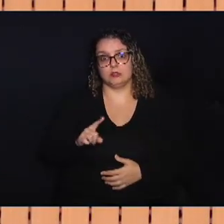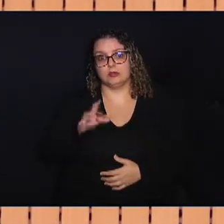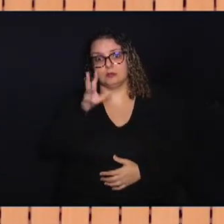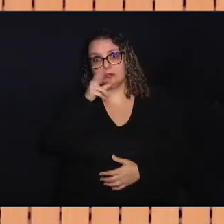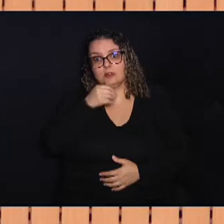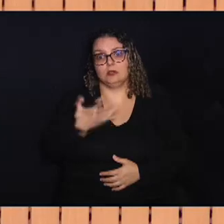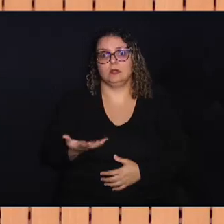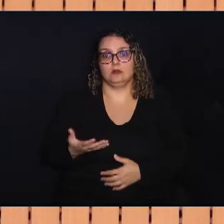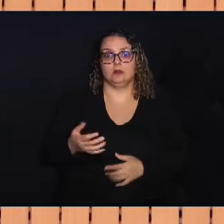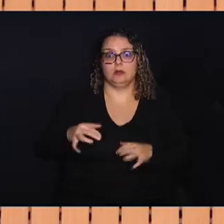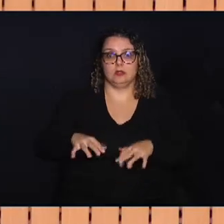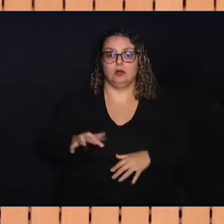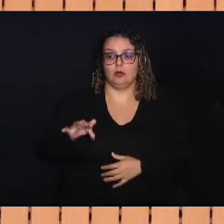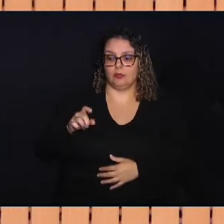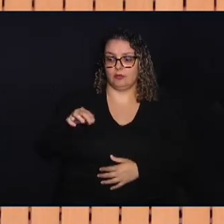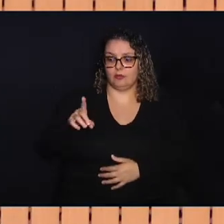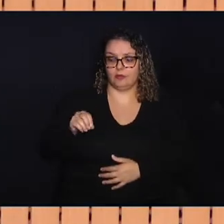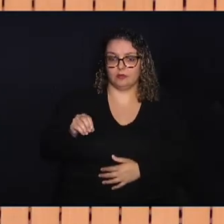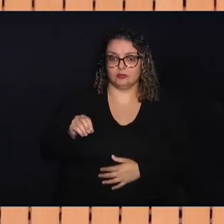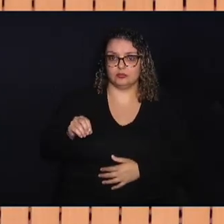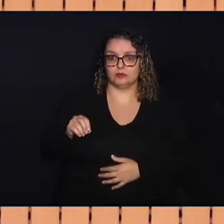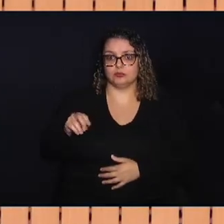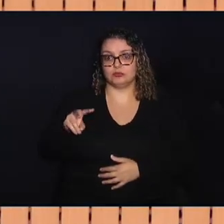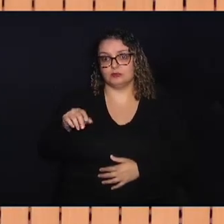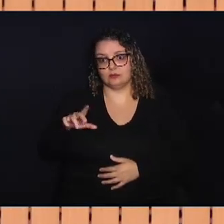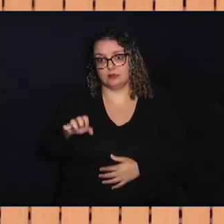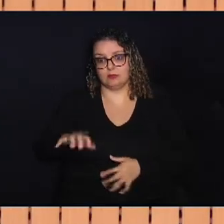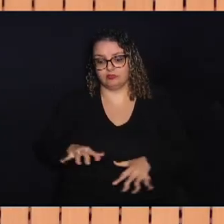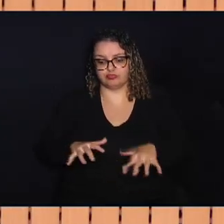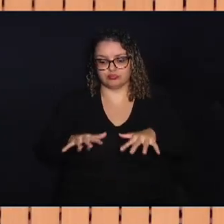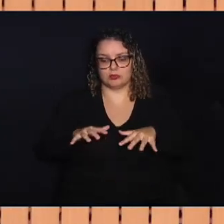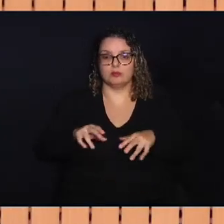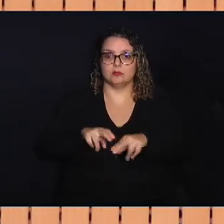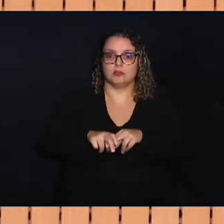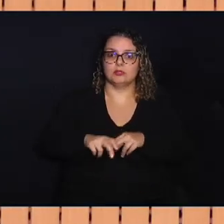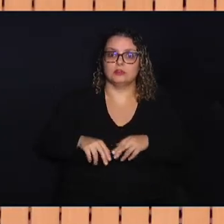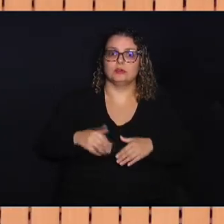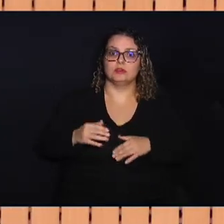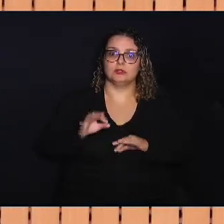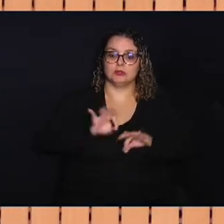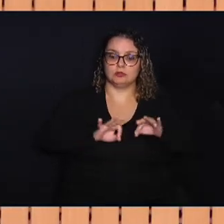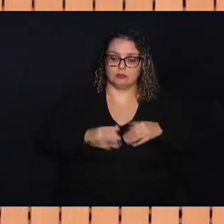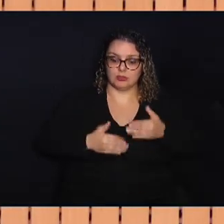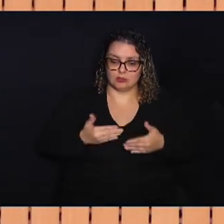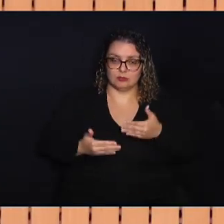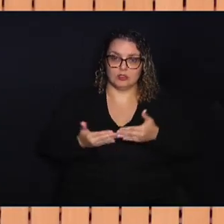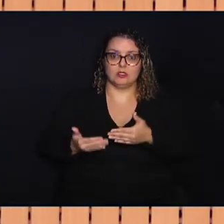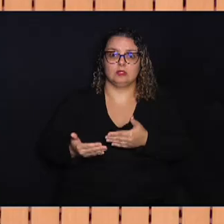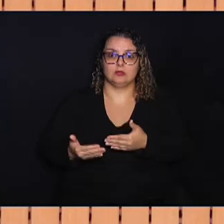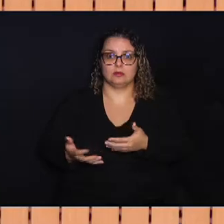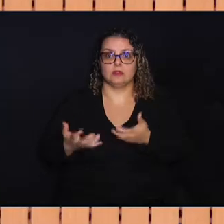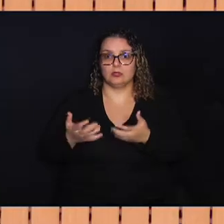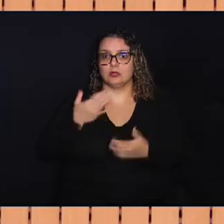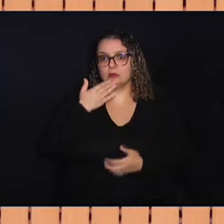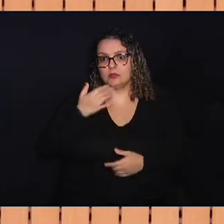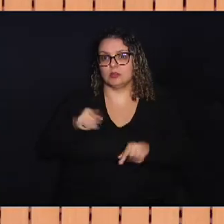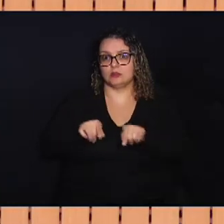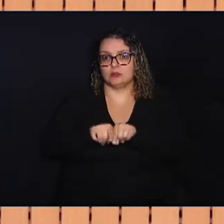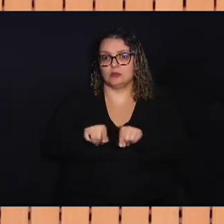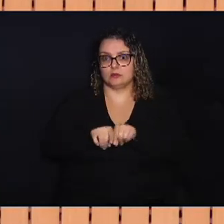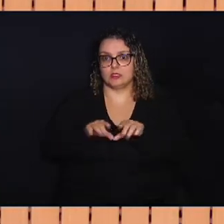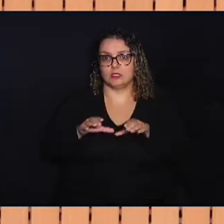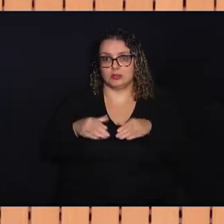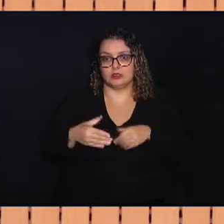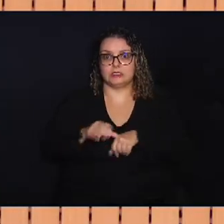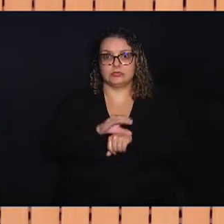os fundos de vale acabem alagando. Por isso, o projeto tramita na casa. Eu quero pedir, inclusive, à Comissão